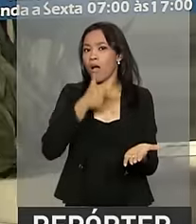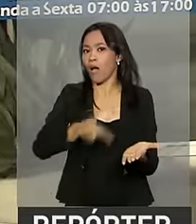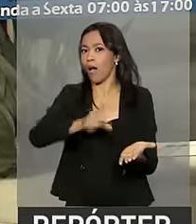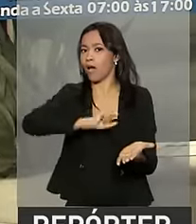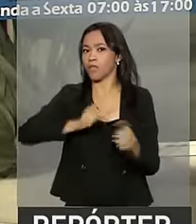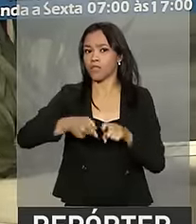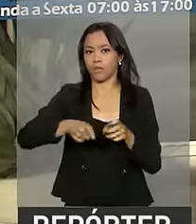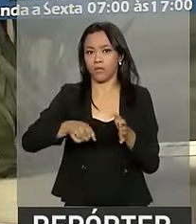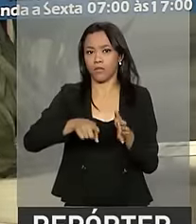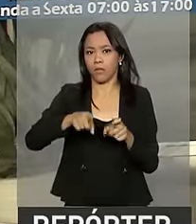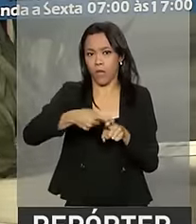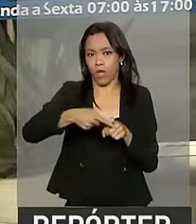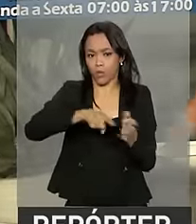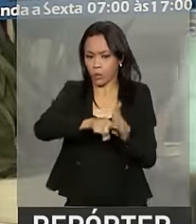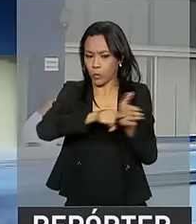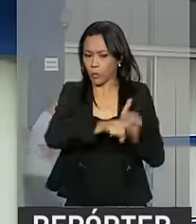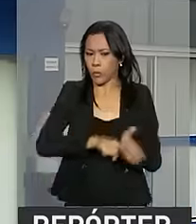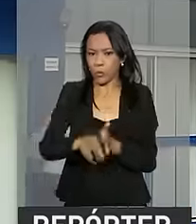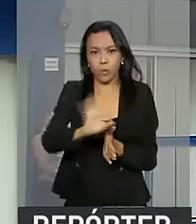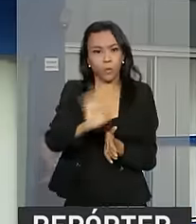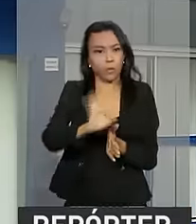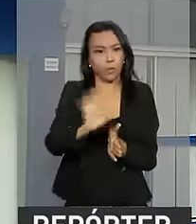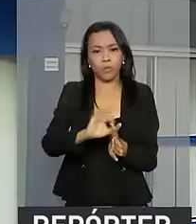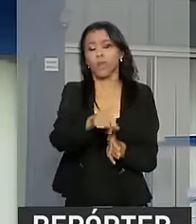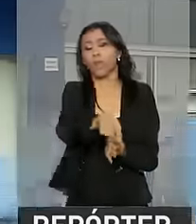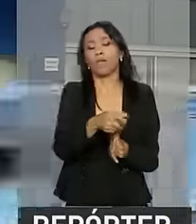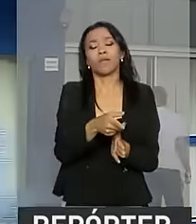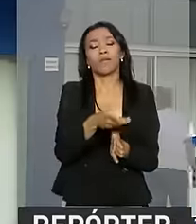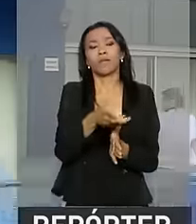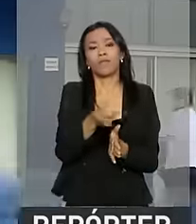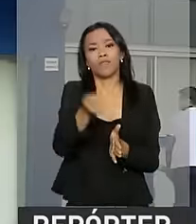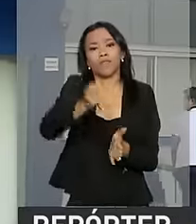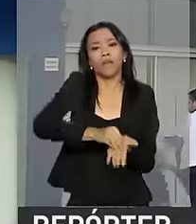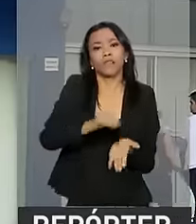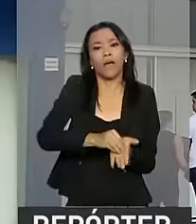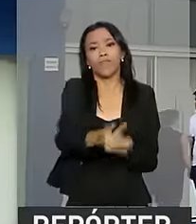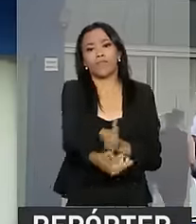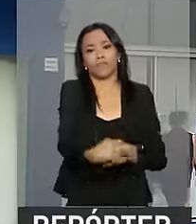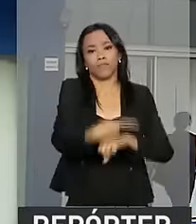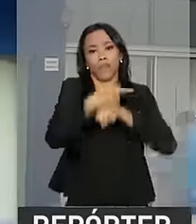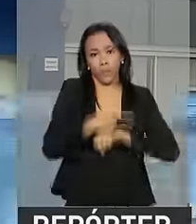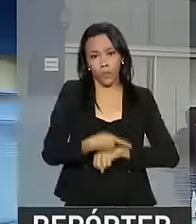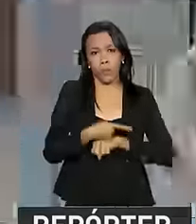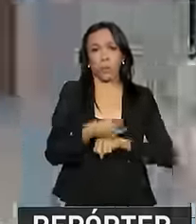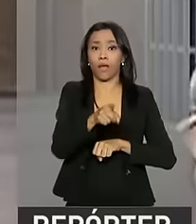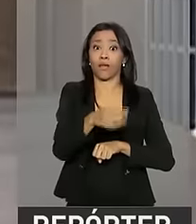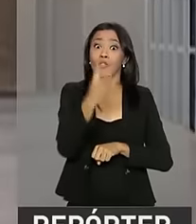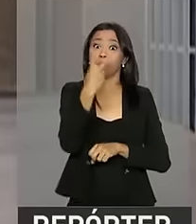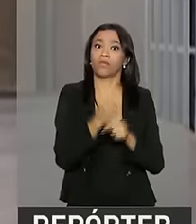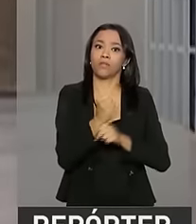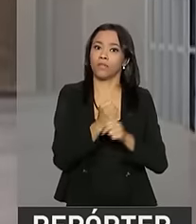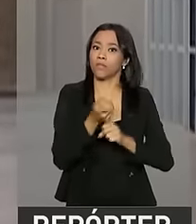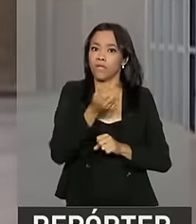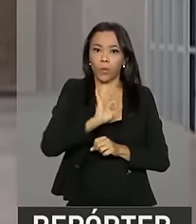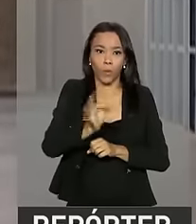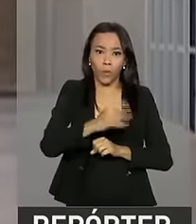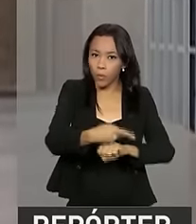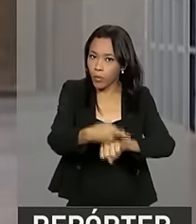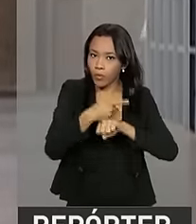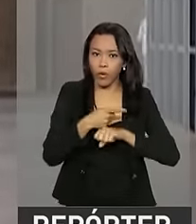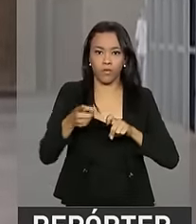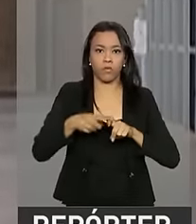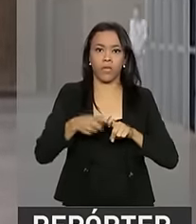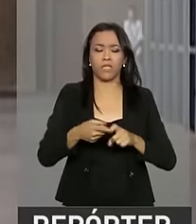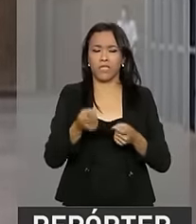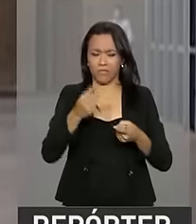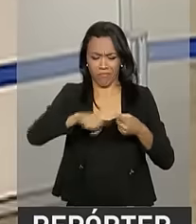médica ou então concedidos pela justiça mas que não passavam por perícia médica há mais de 2 anos todos esses casos